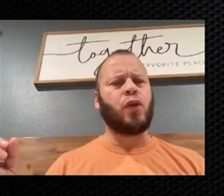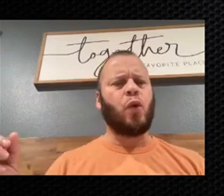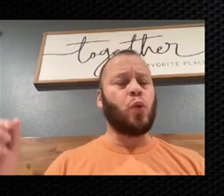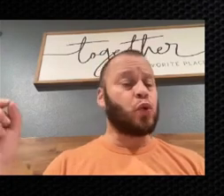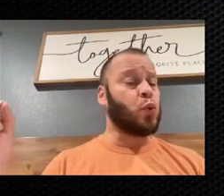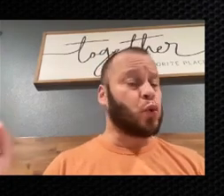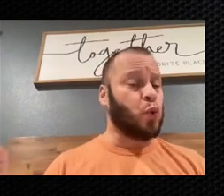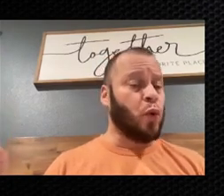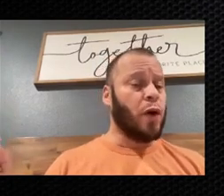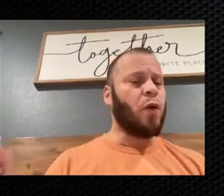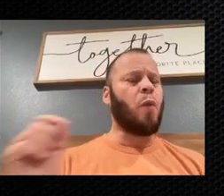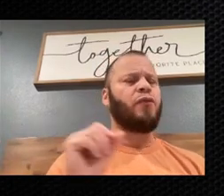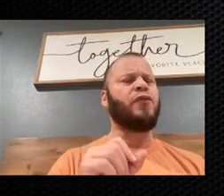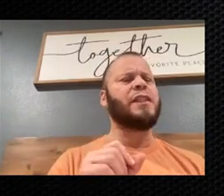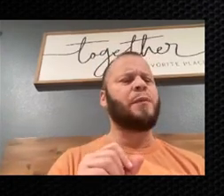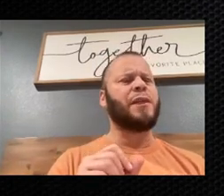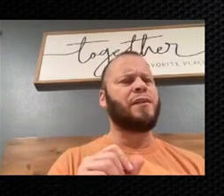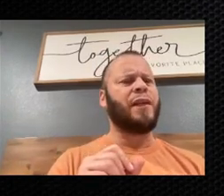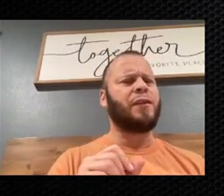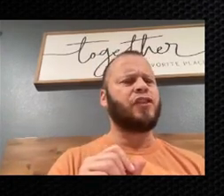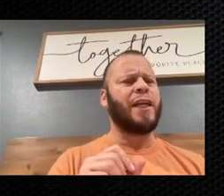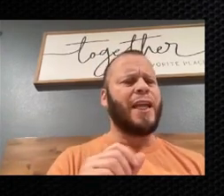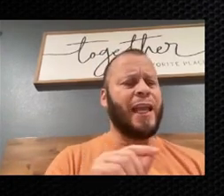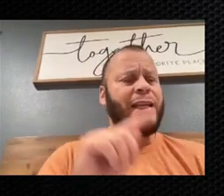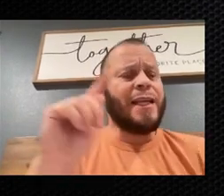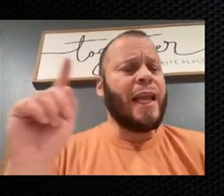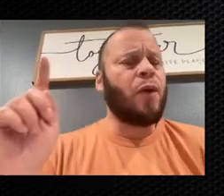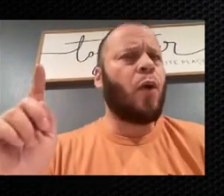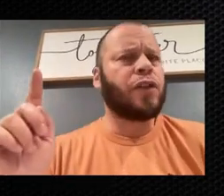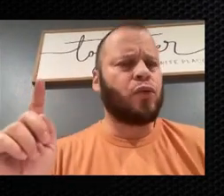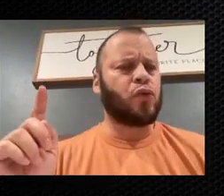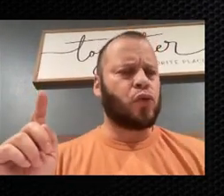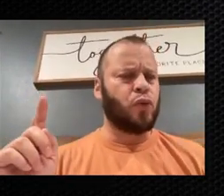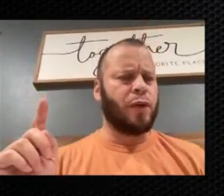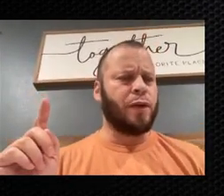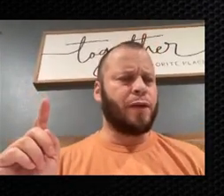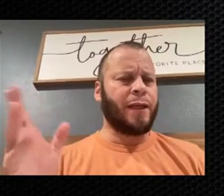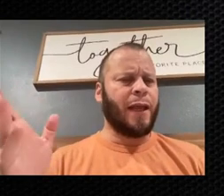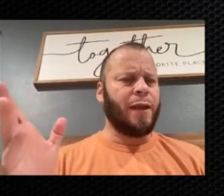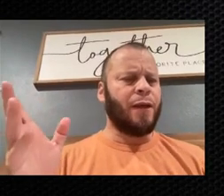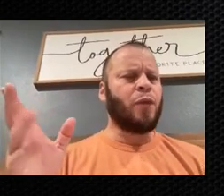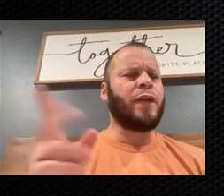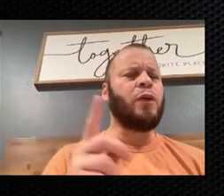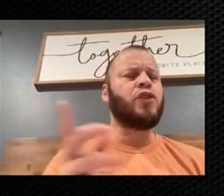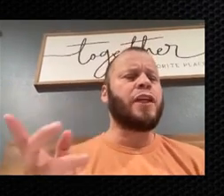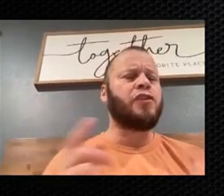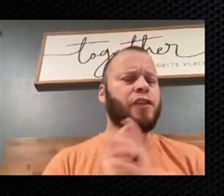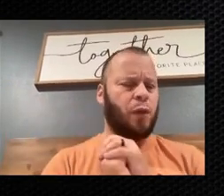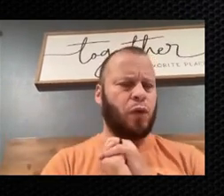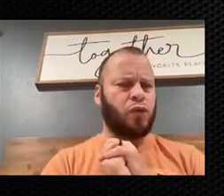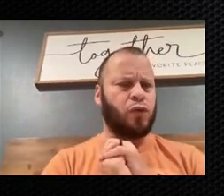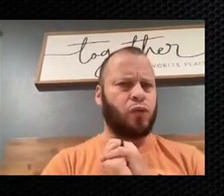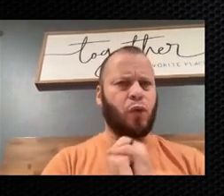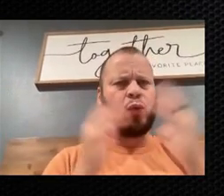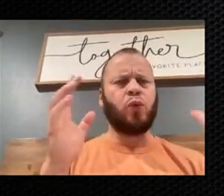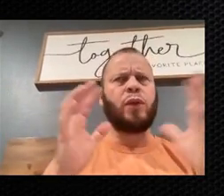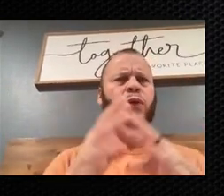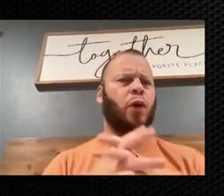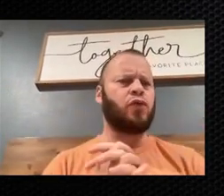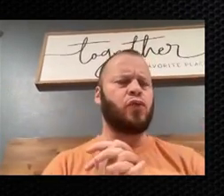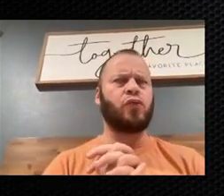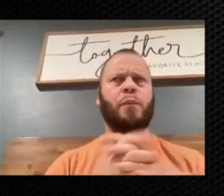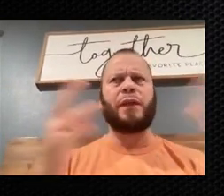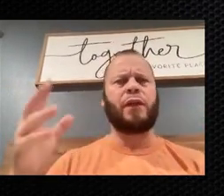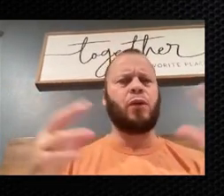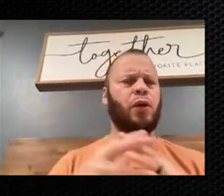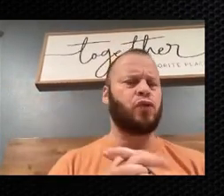nós temos o Chuchu como vice-presidente e ninguém gosta de chuchu ninguém não tem nenhum esquerdista que gosta de chuchu o